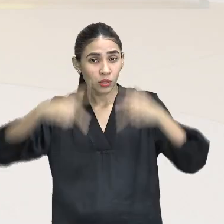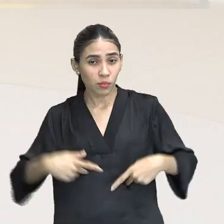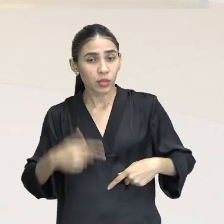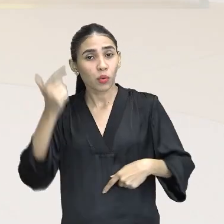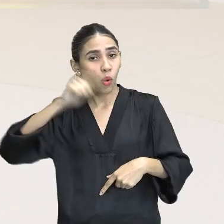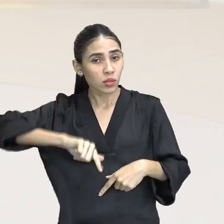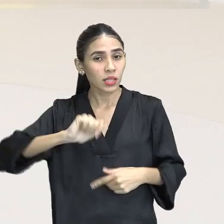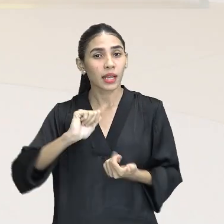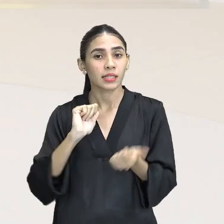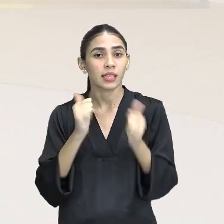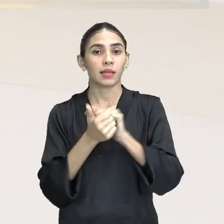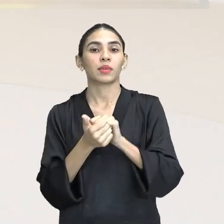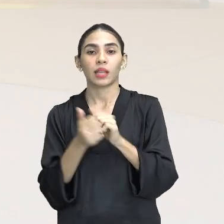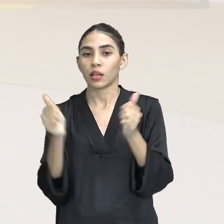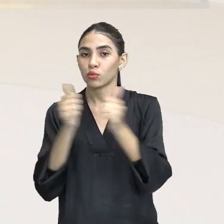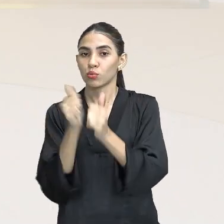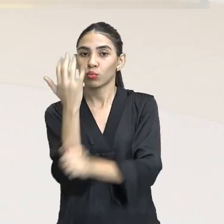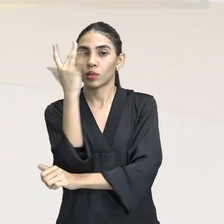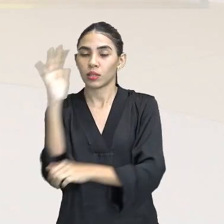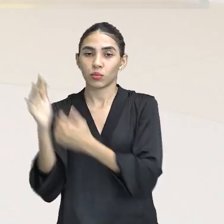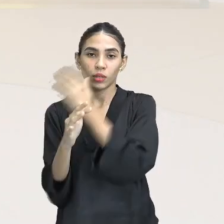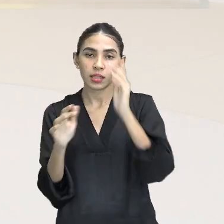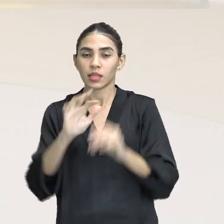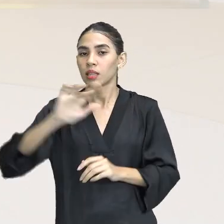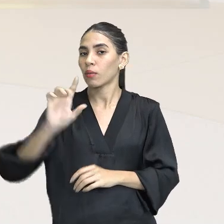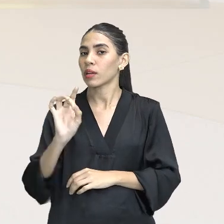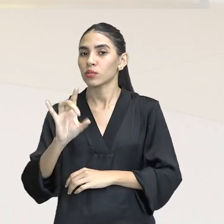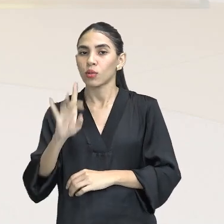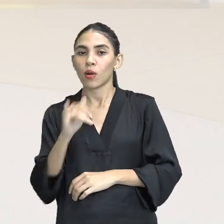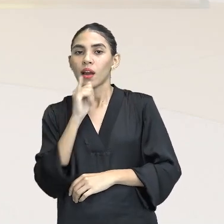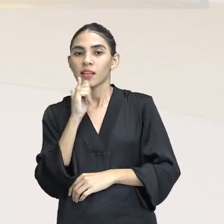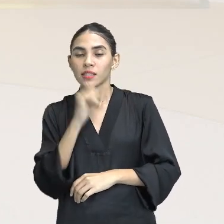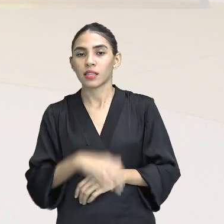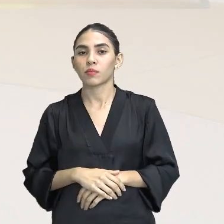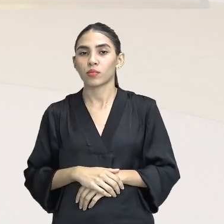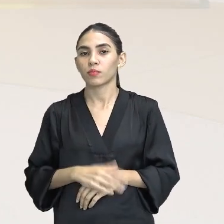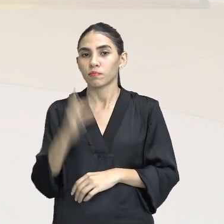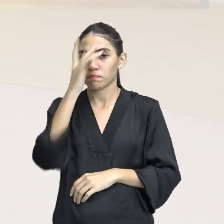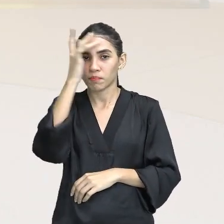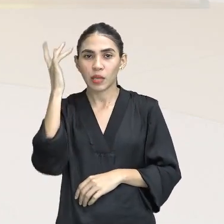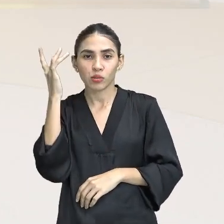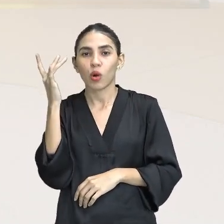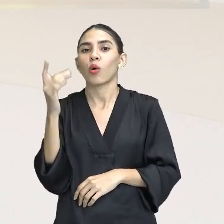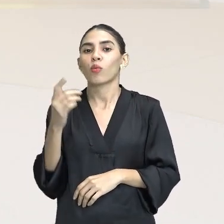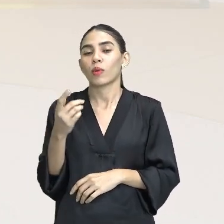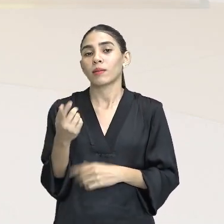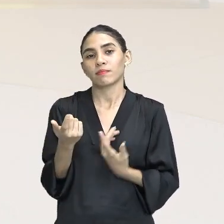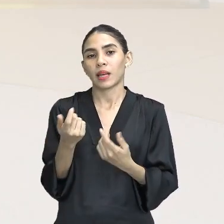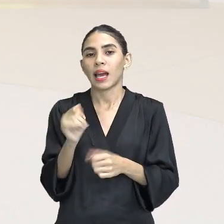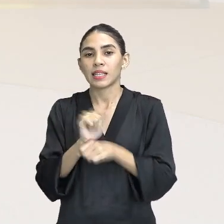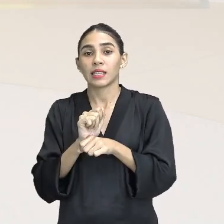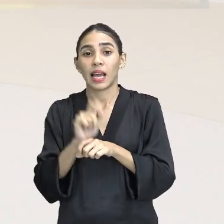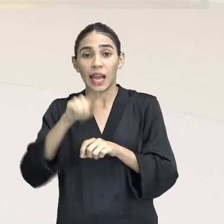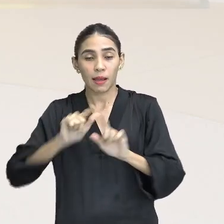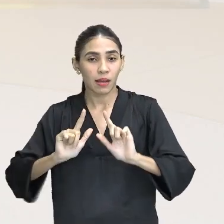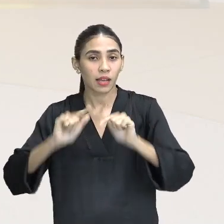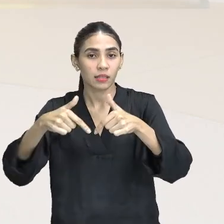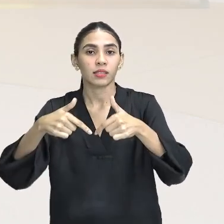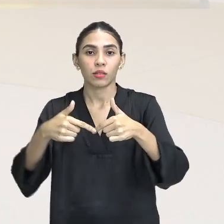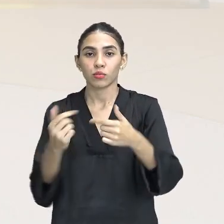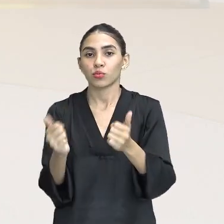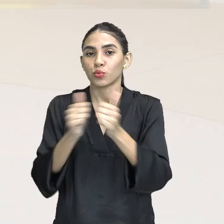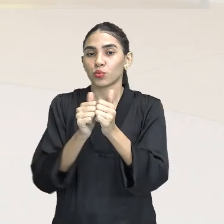modificar a natureza, então ele não é apenas um agente passivo, ele é um agente ativo